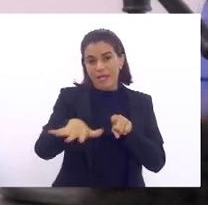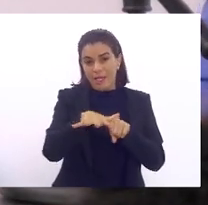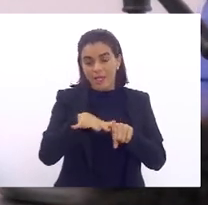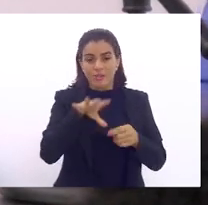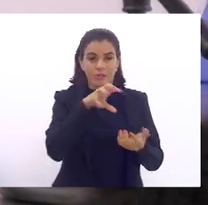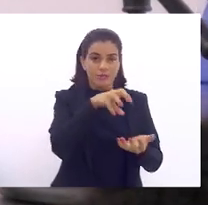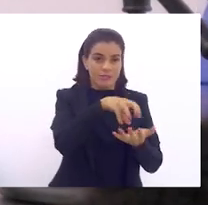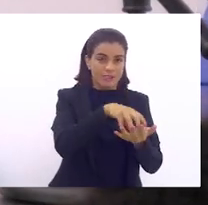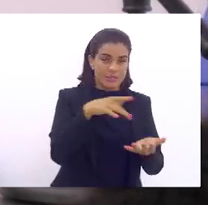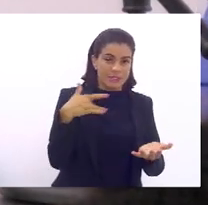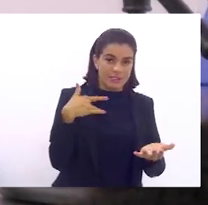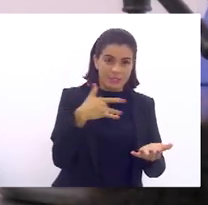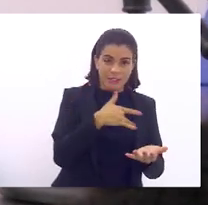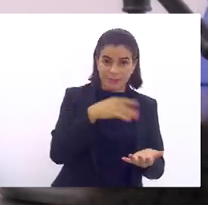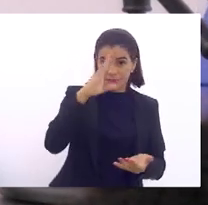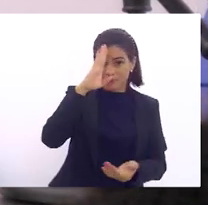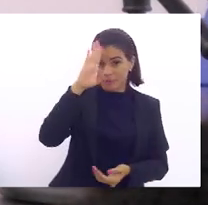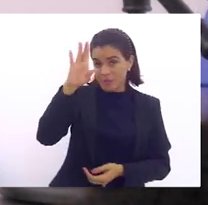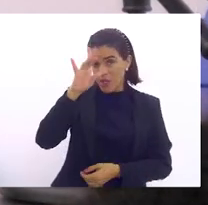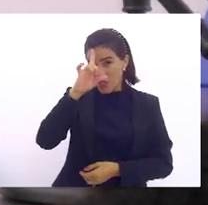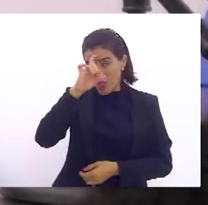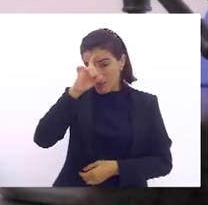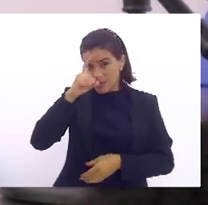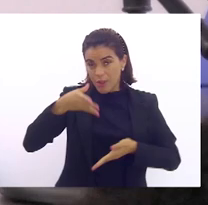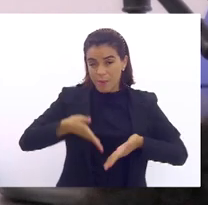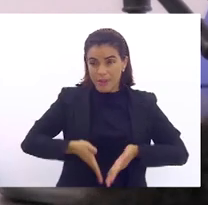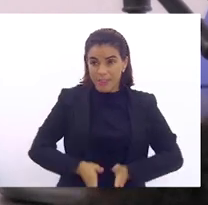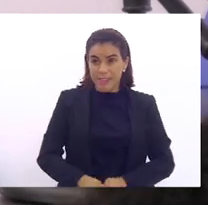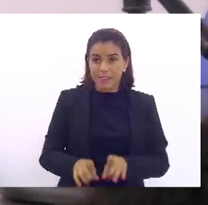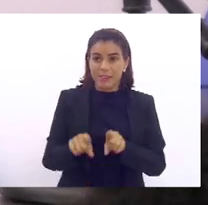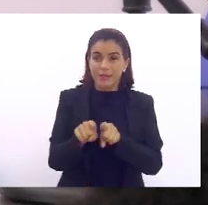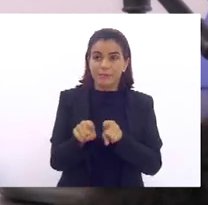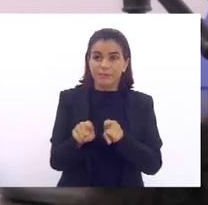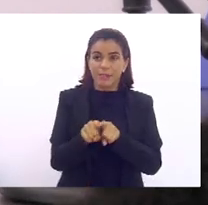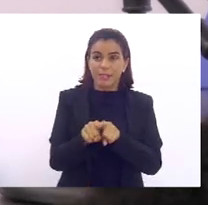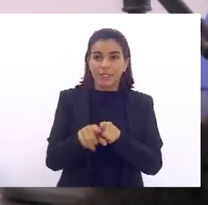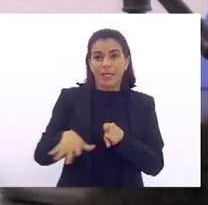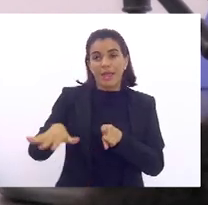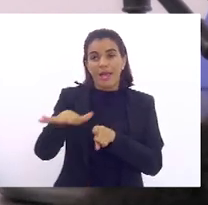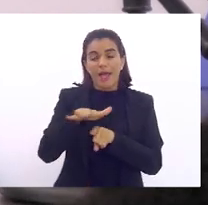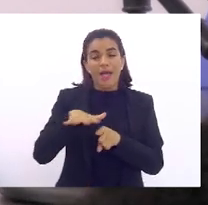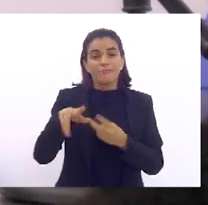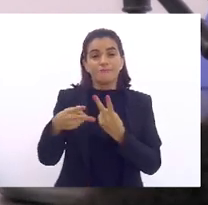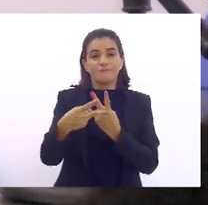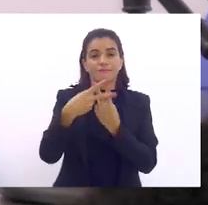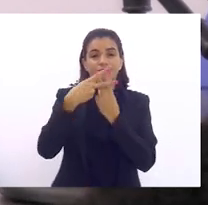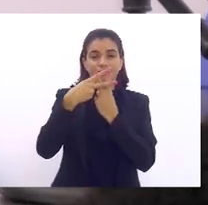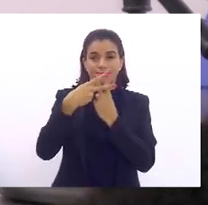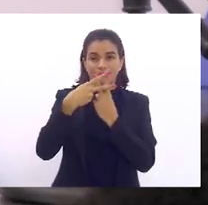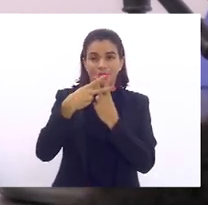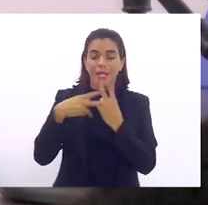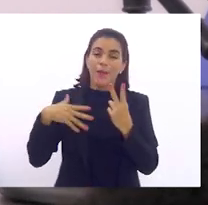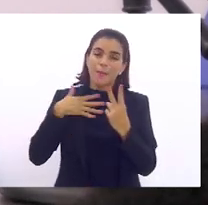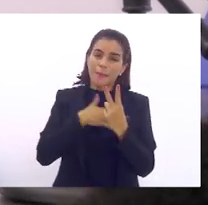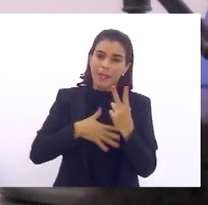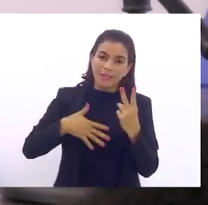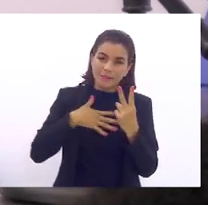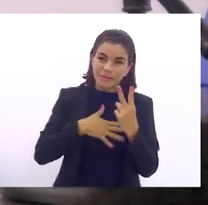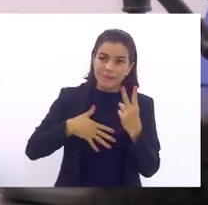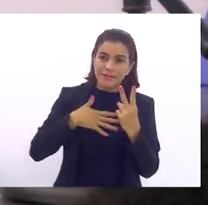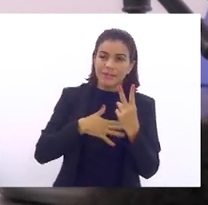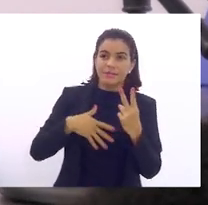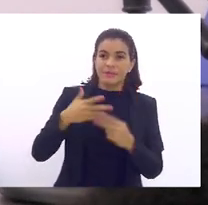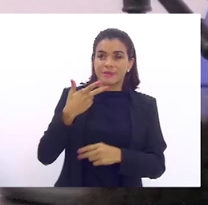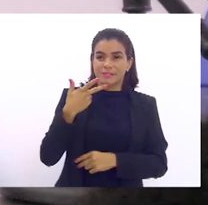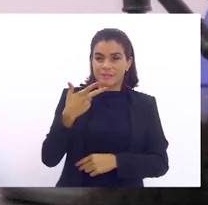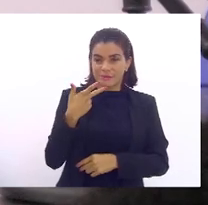de saúde sobretudo nas maternidades e nas unidades de privação de liberdade e aí eu tenho um prazer de falar que depois de